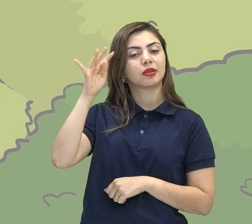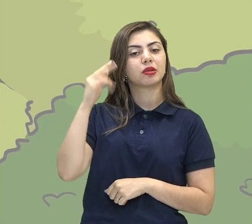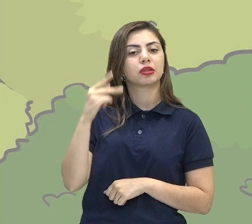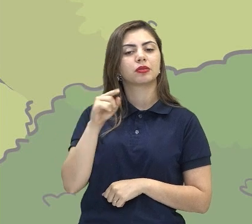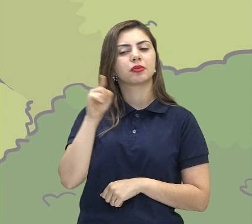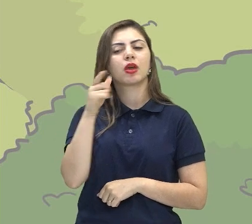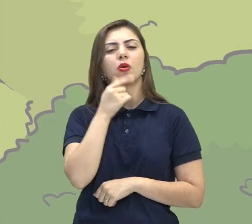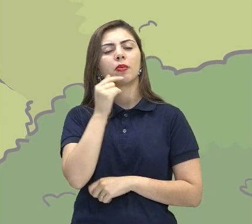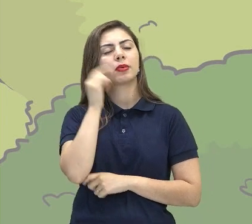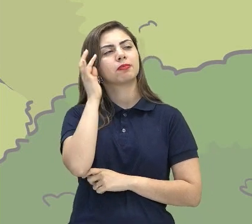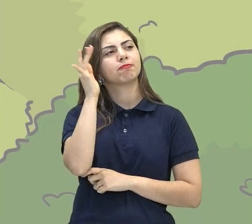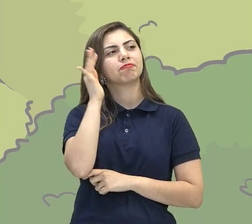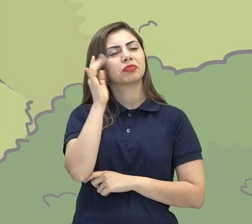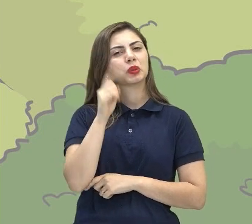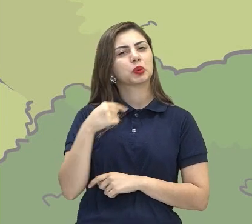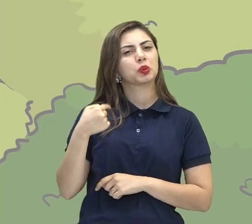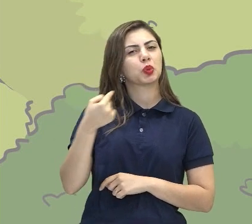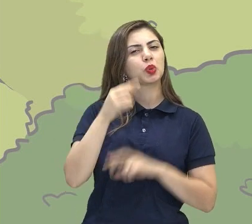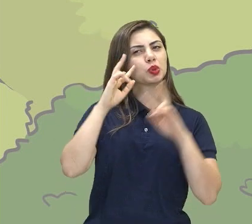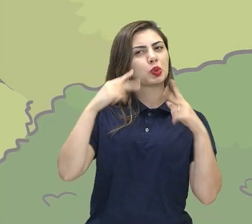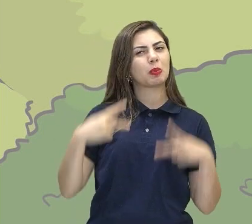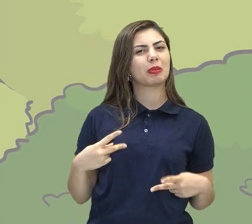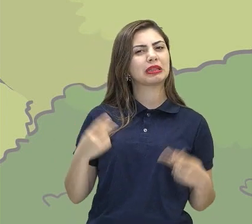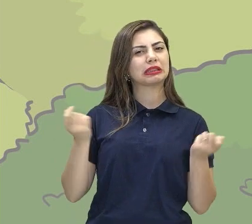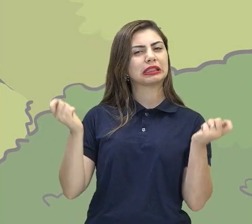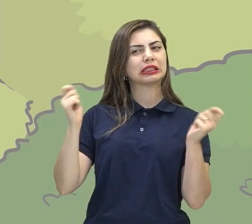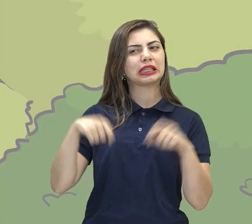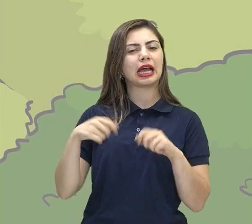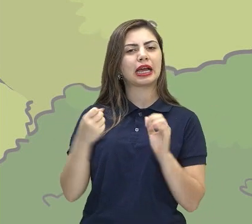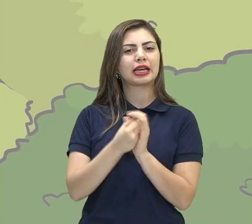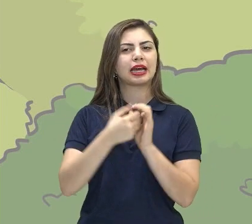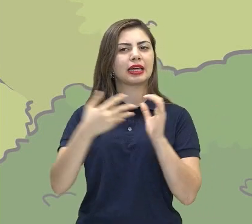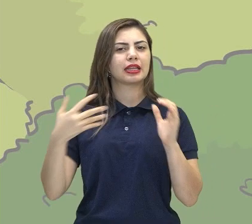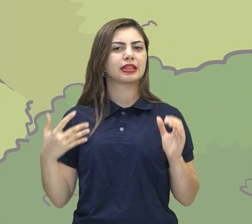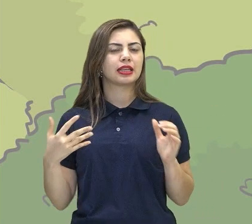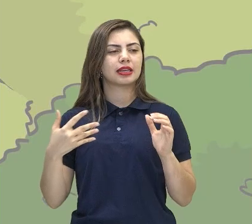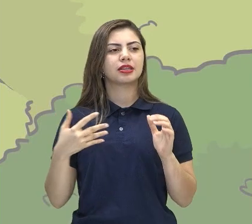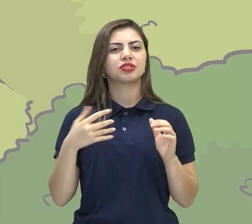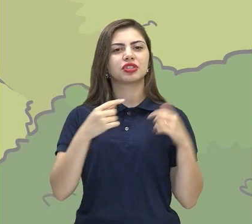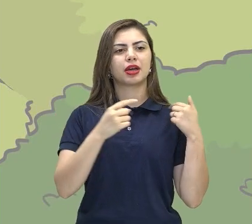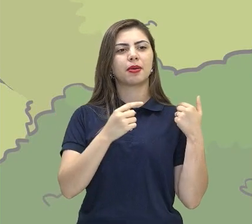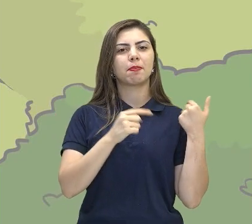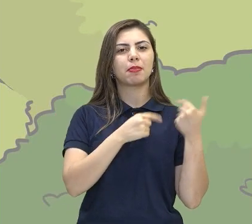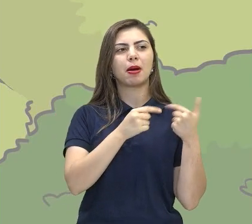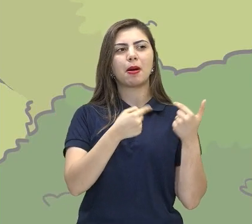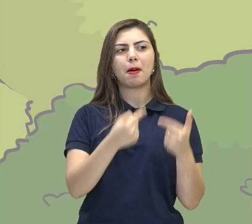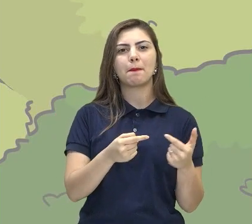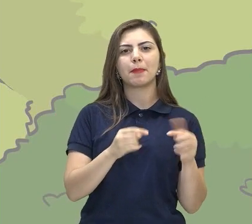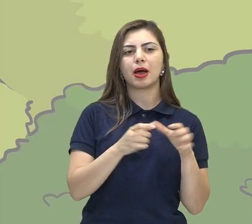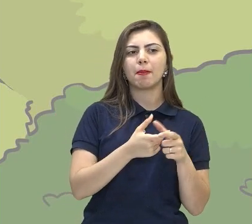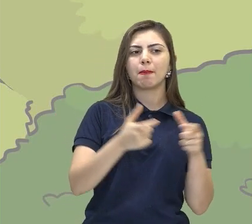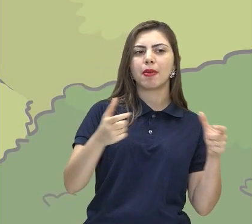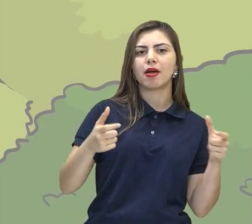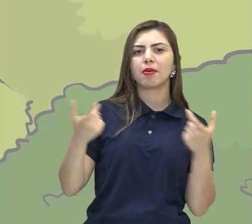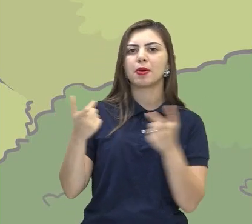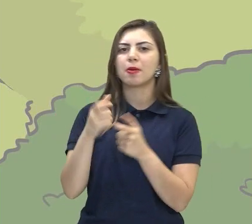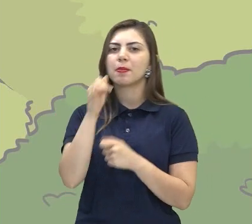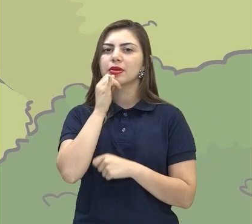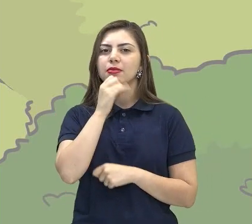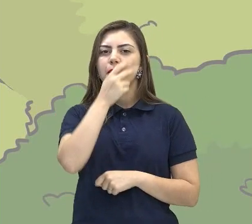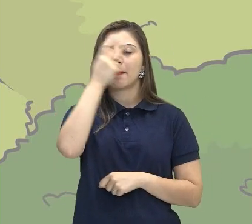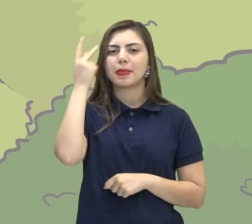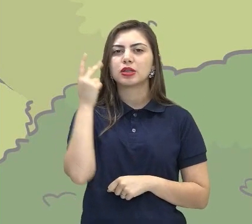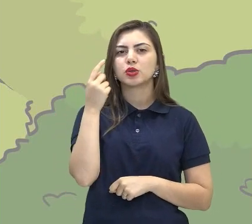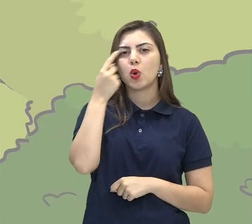que é possível herdarmos características tanto recessivas quanto dominantes? Será que uma pessoa de olhos escuros tem